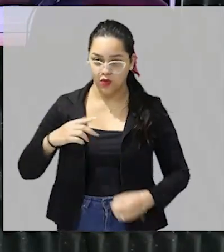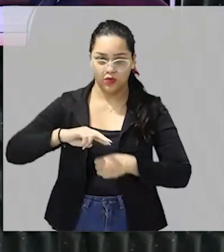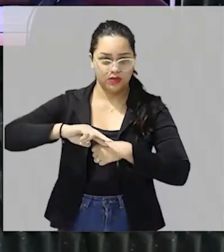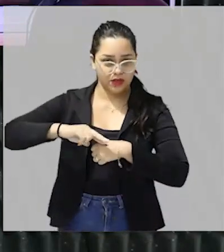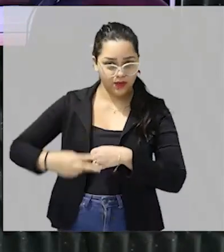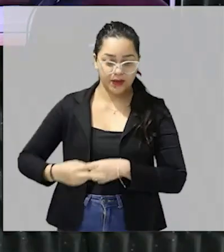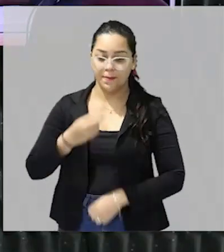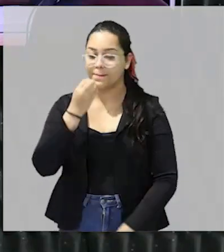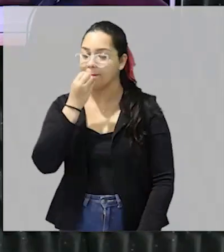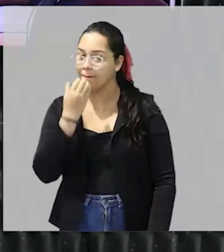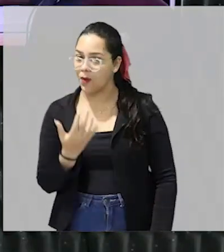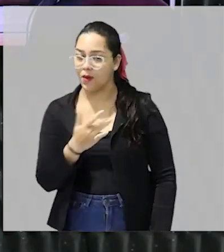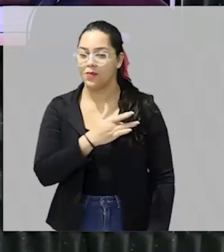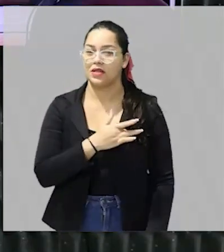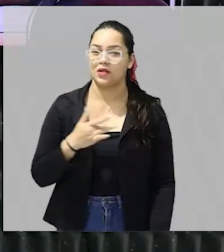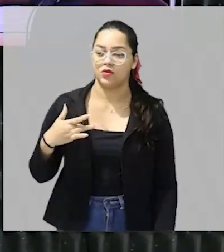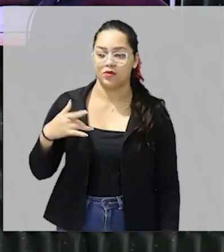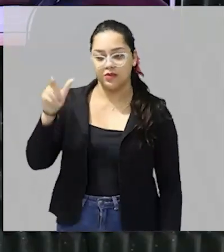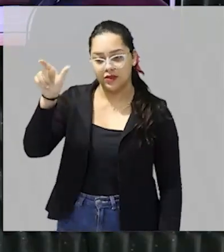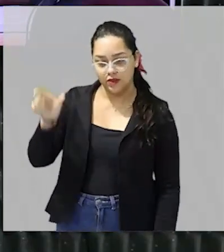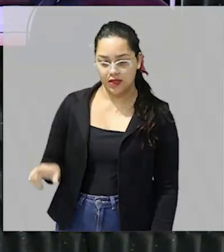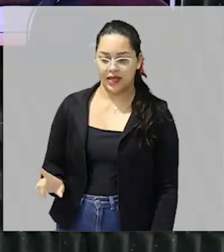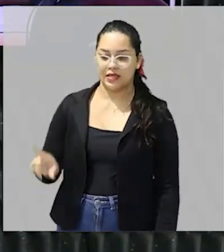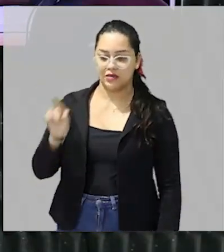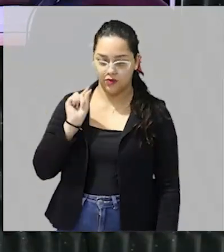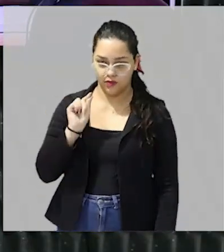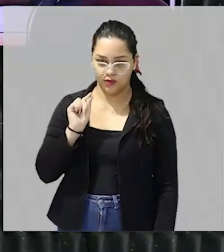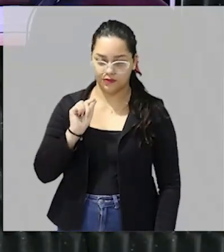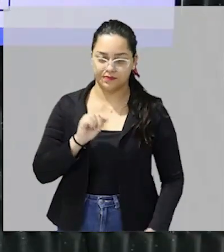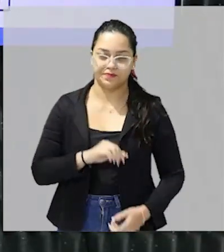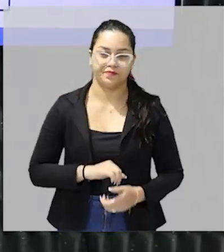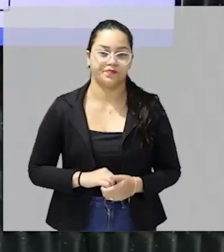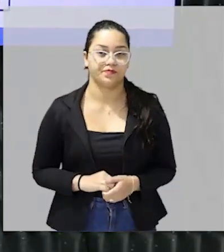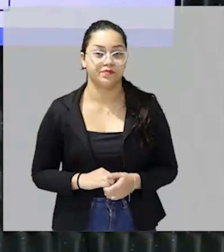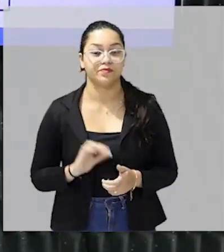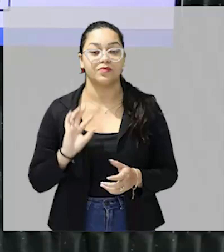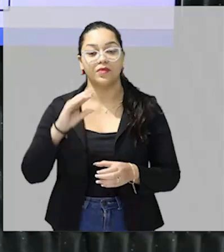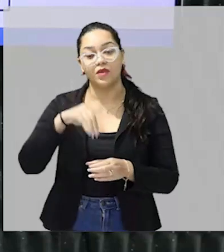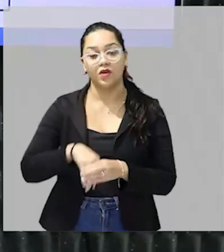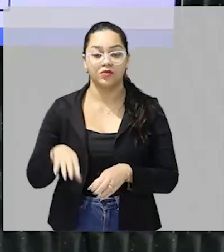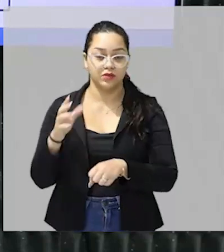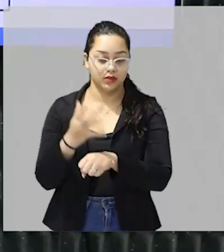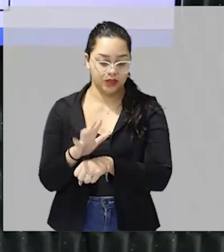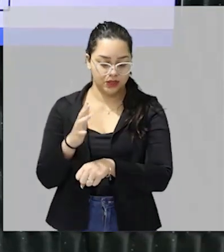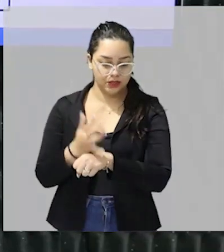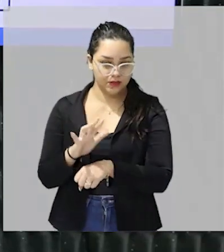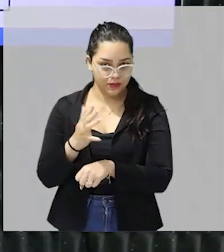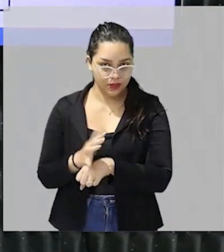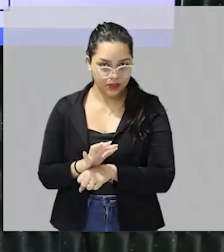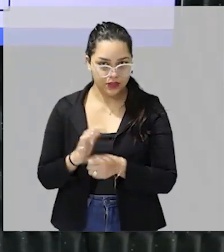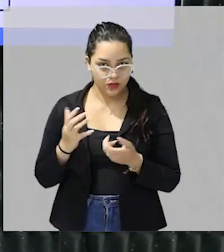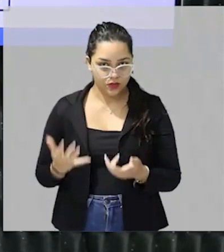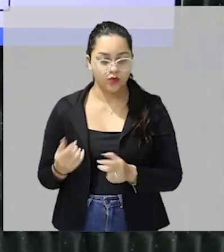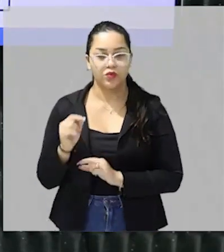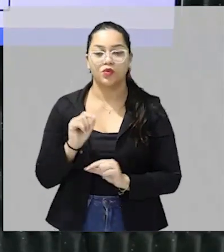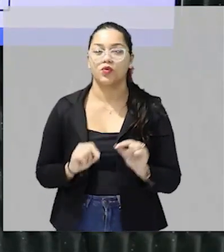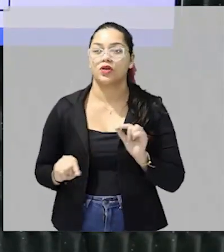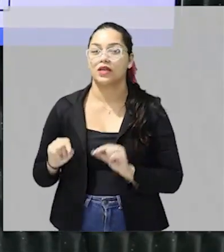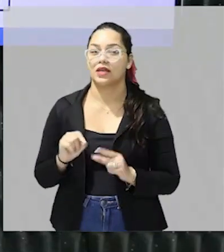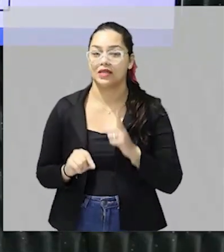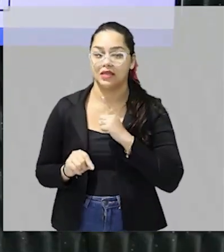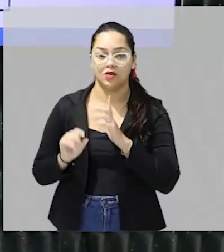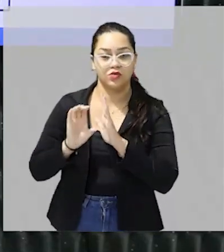consequências boas para a saúde do indivíduo, essa é a opção correta. Então, dentro do treinamento esportivo, eu vou trazer aqui